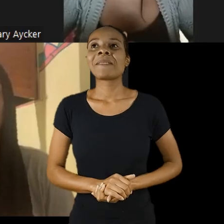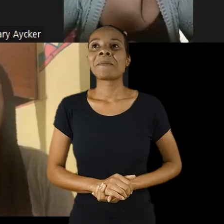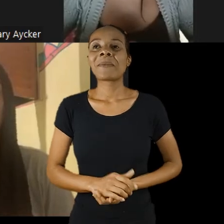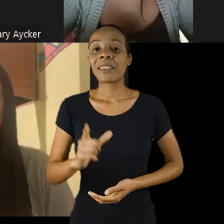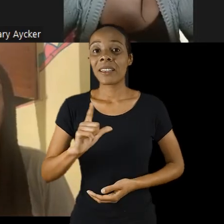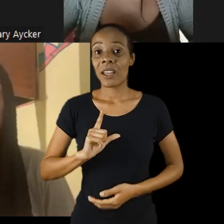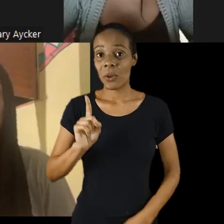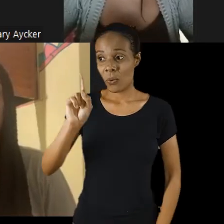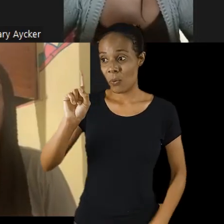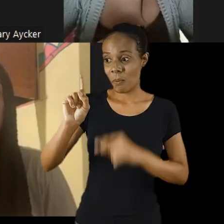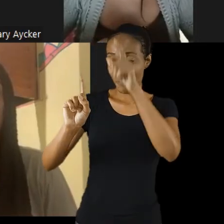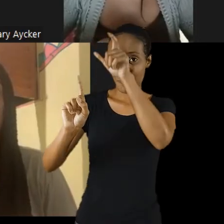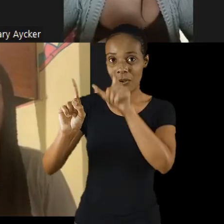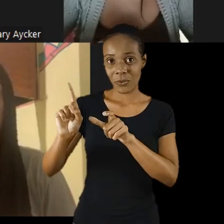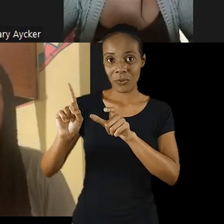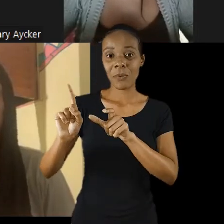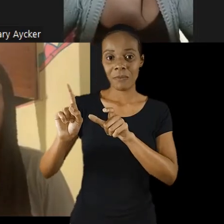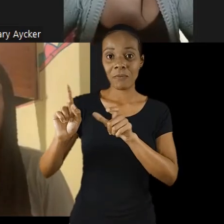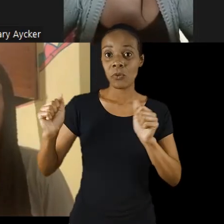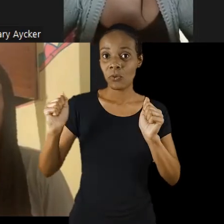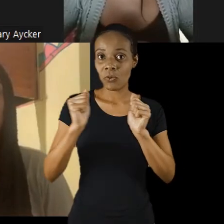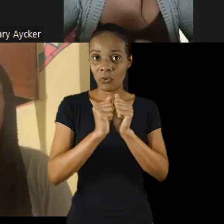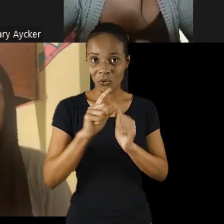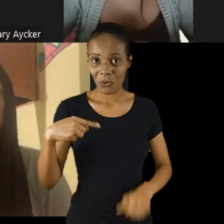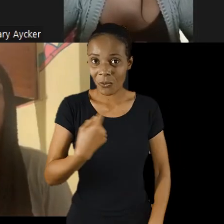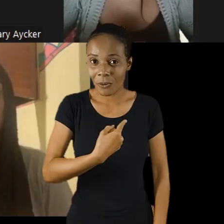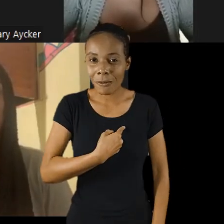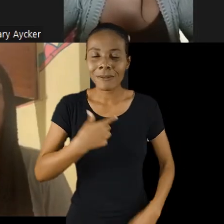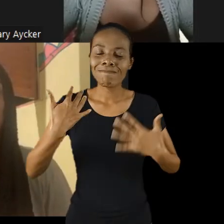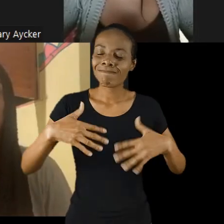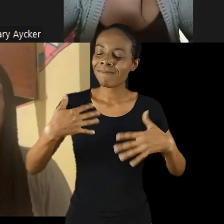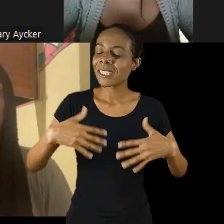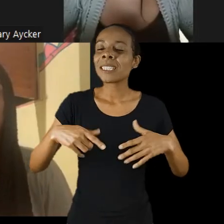aqui com a gente também que é de uma sagacidade